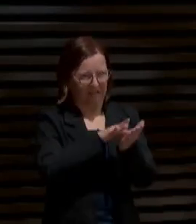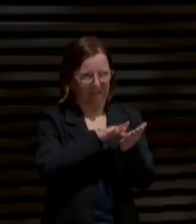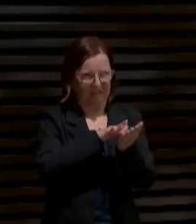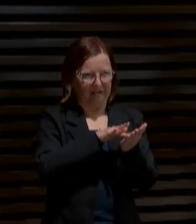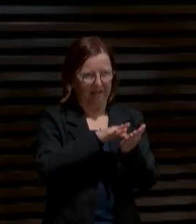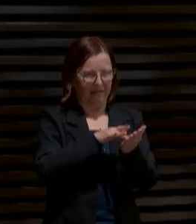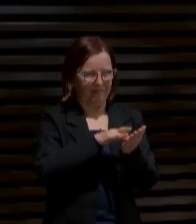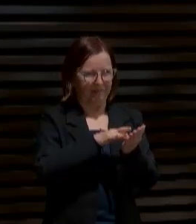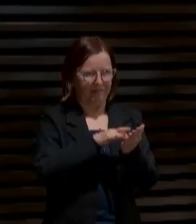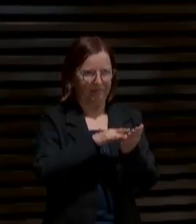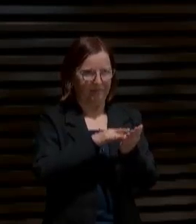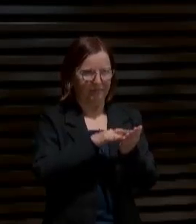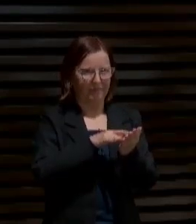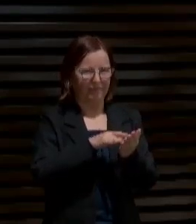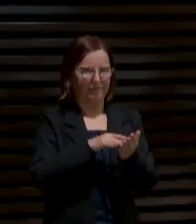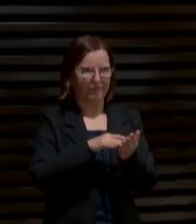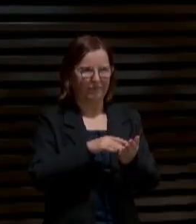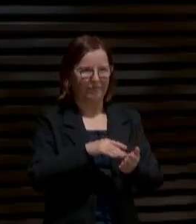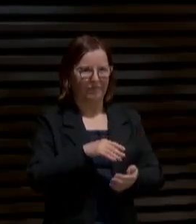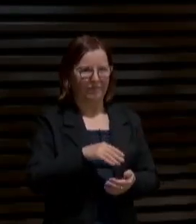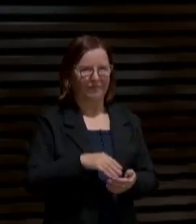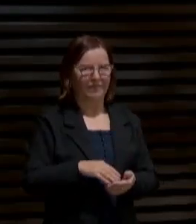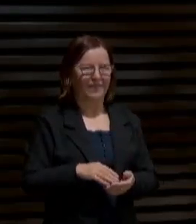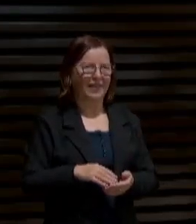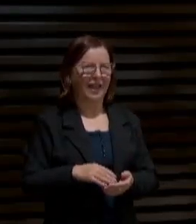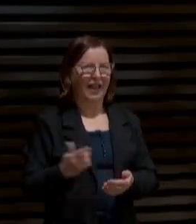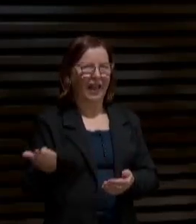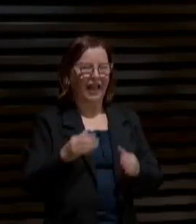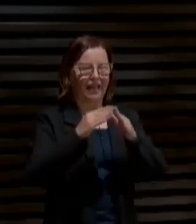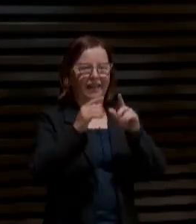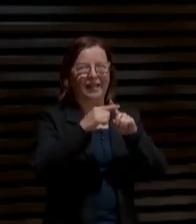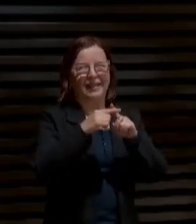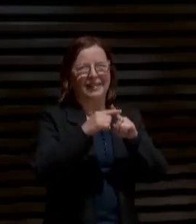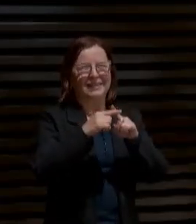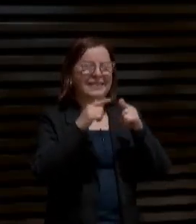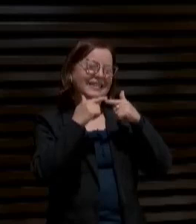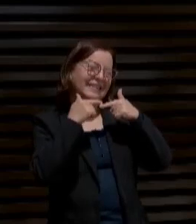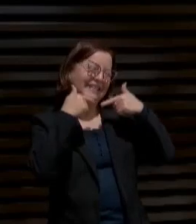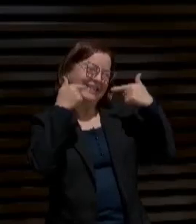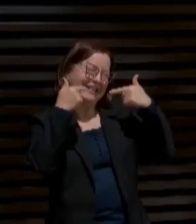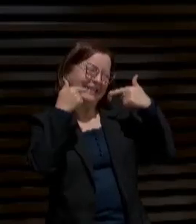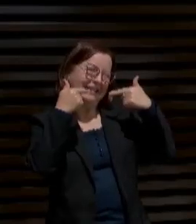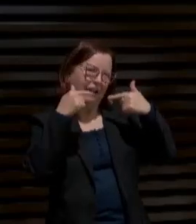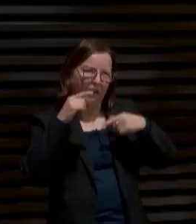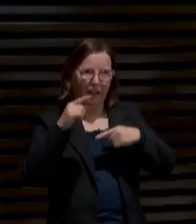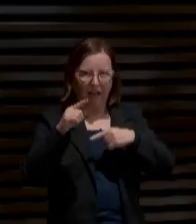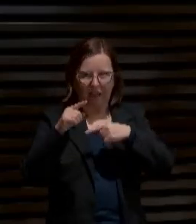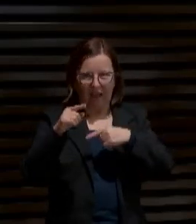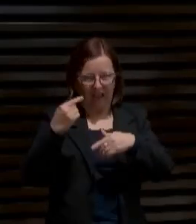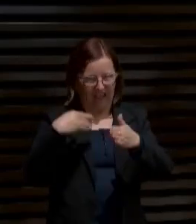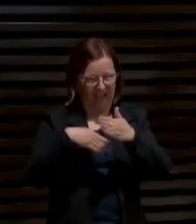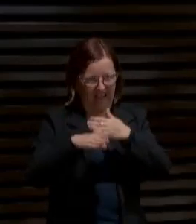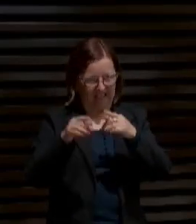duas caras uma máscara para ver na igreja irmão e a outra para ir trabalhar ou para ir para a universidade não